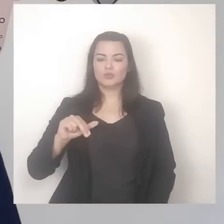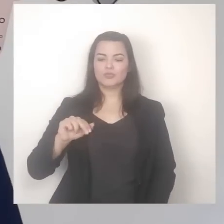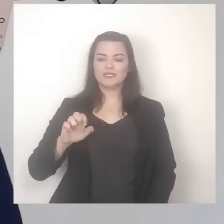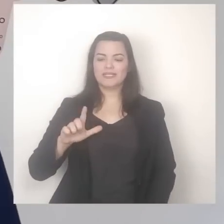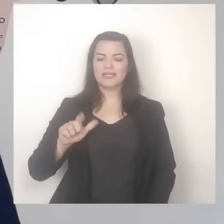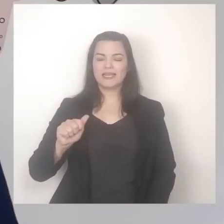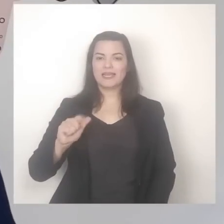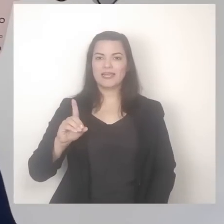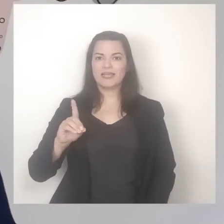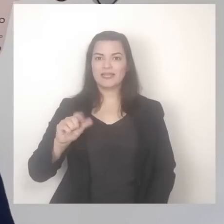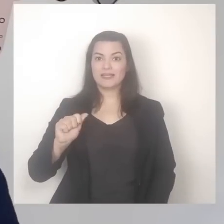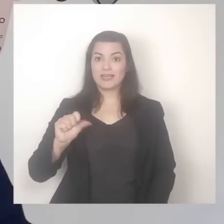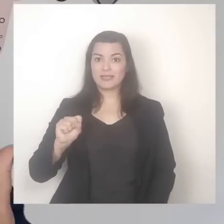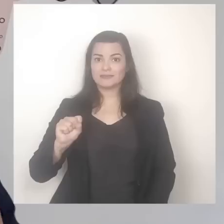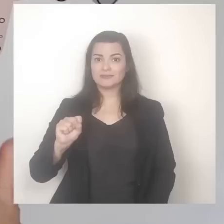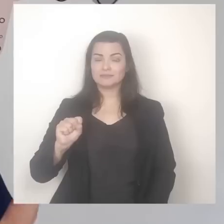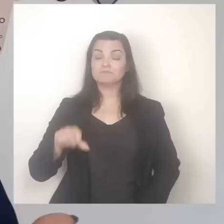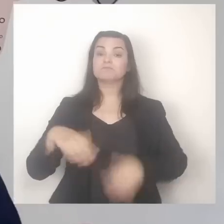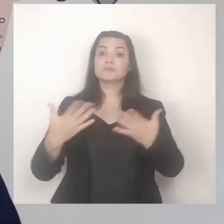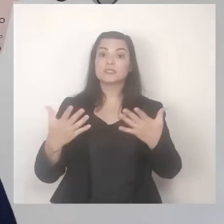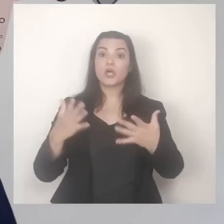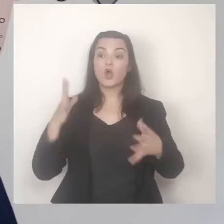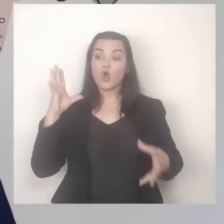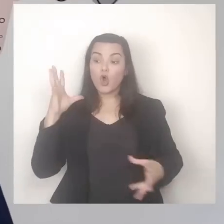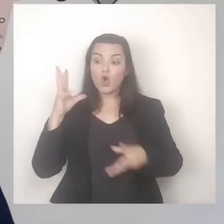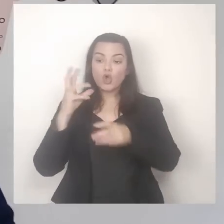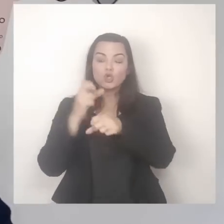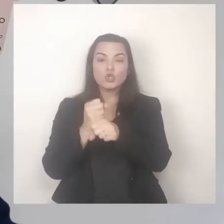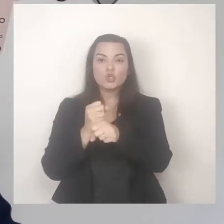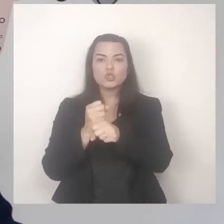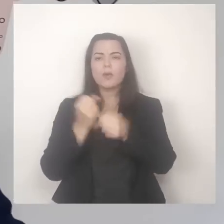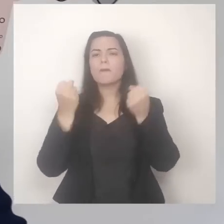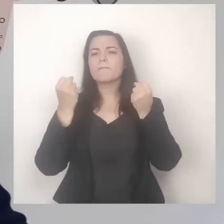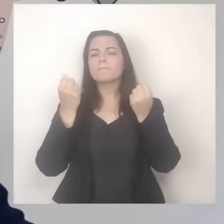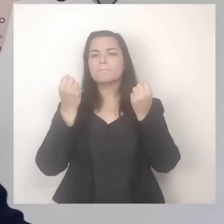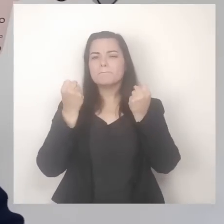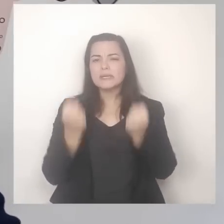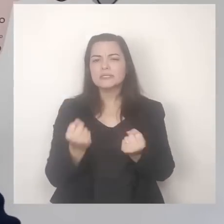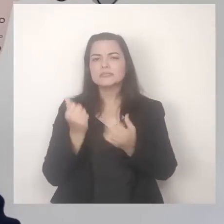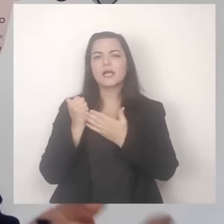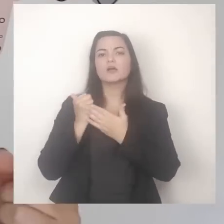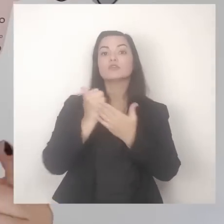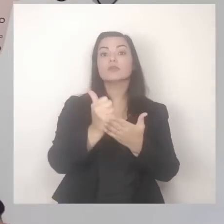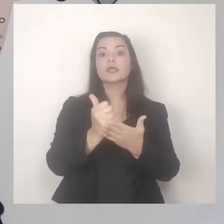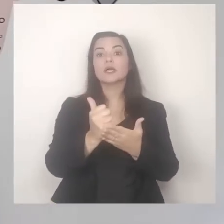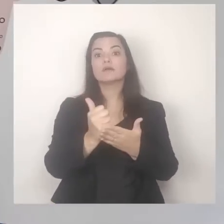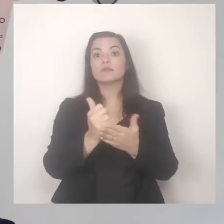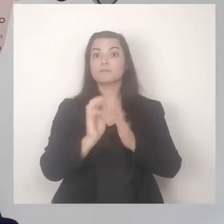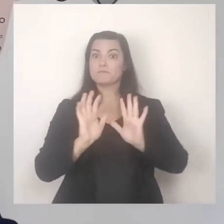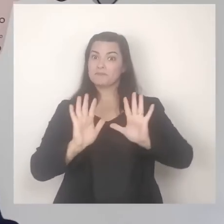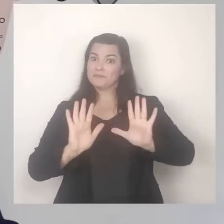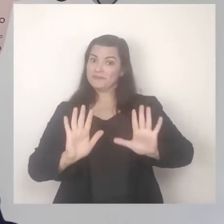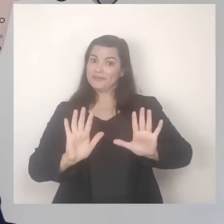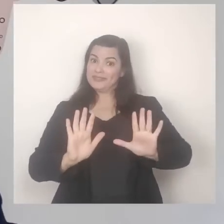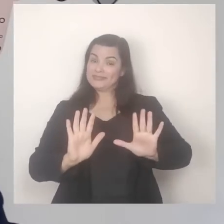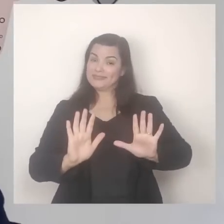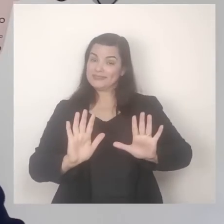que ele consegue, né? Ele mais o que ele carrega, qual vai ser esse total?